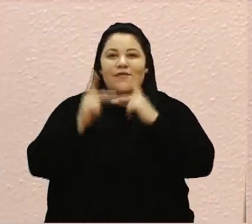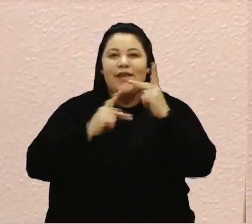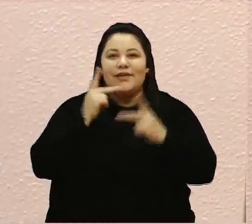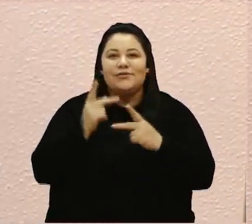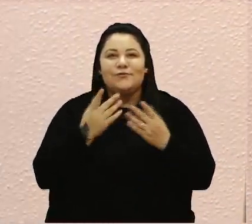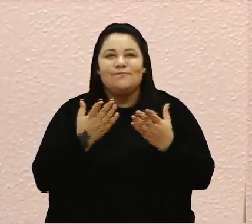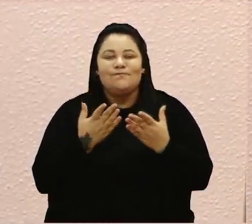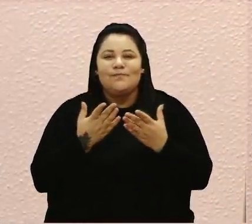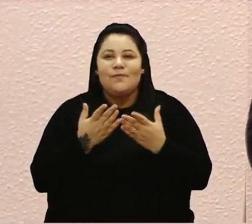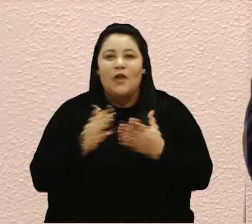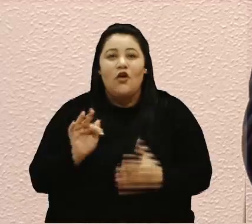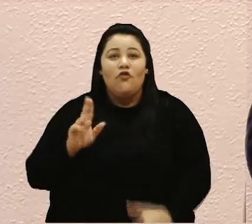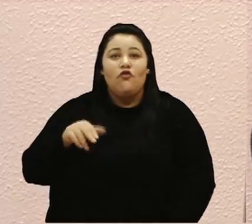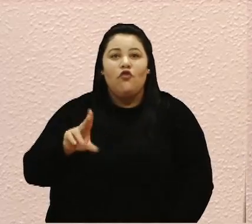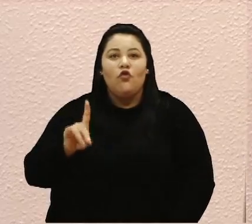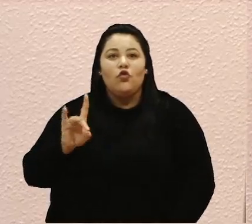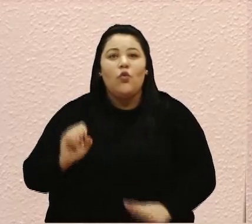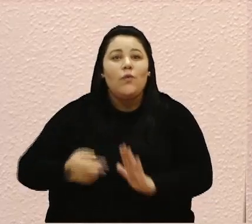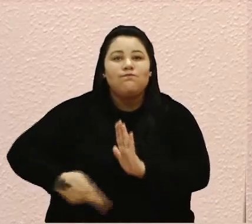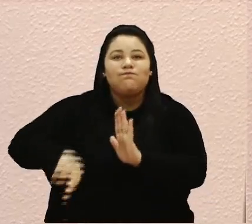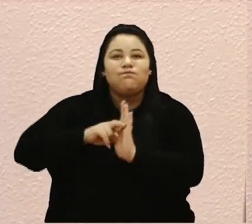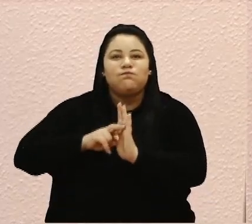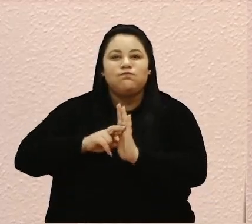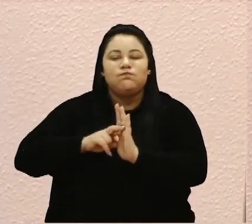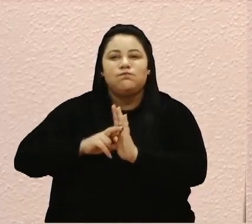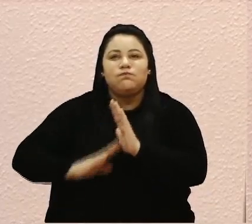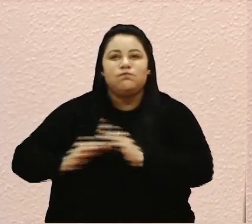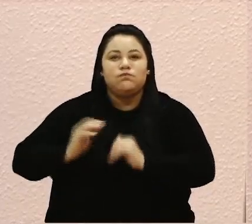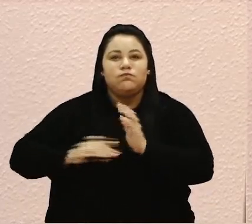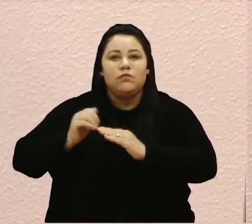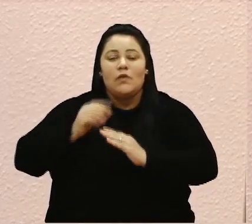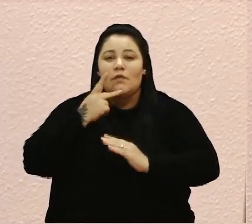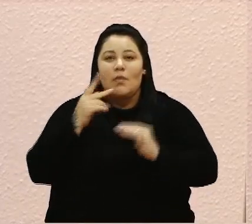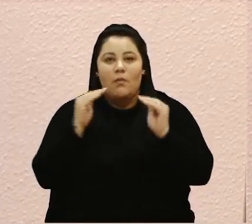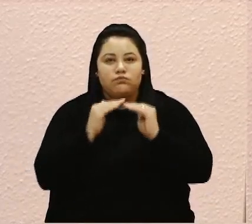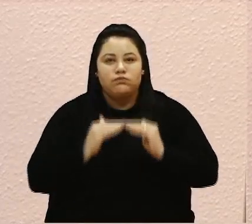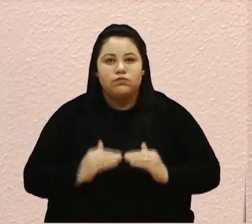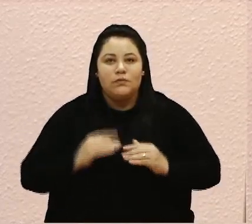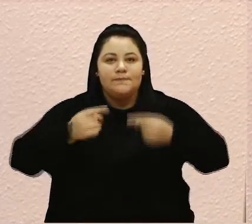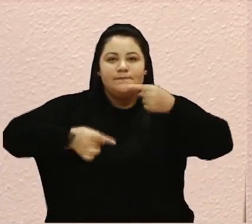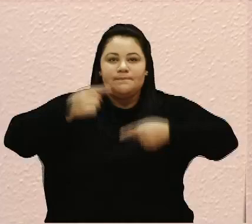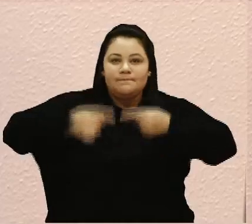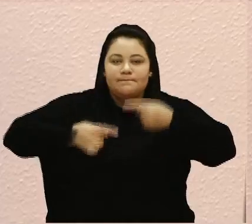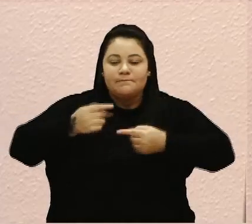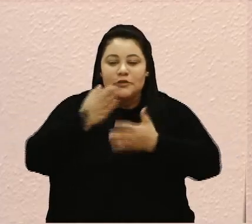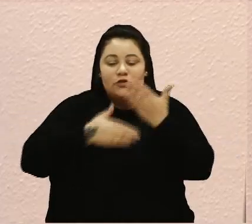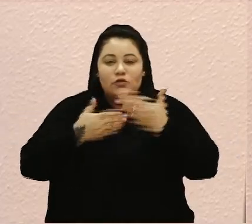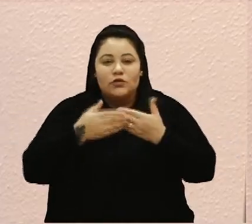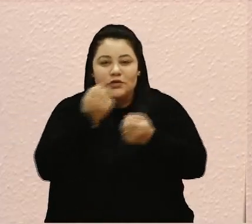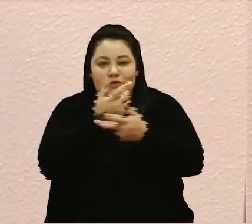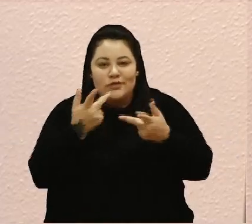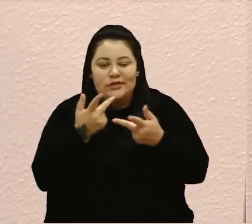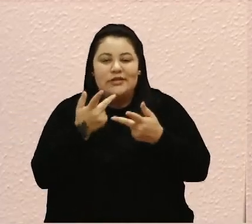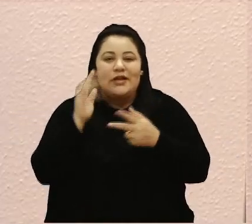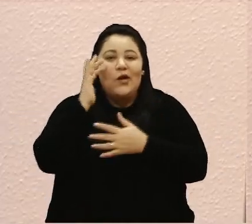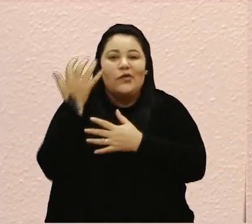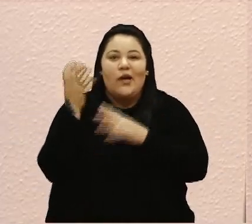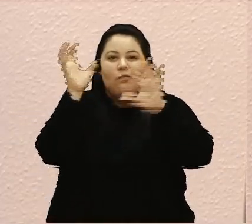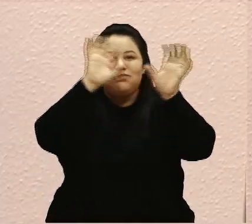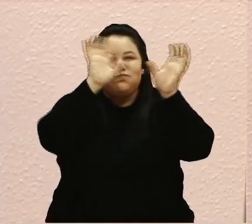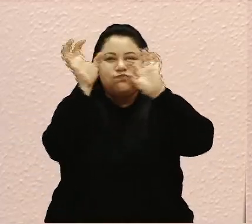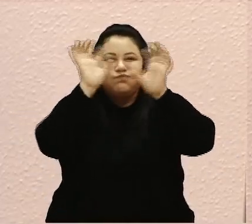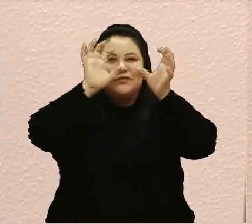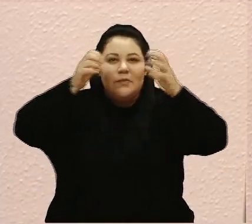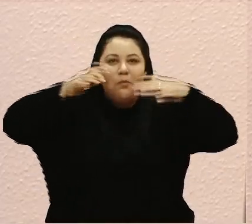o fundo de reconstrução que tem a ver com os debates e toda essa situação da crise climática e da calamidade que passa o